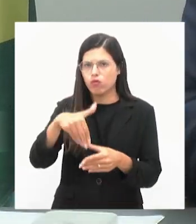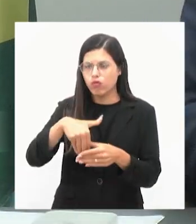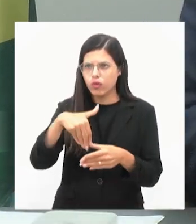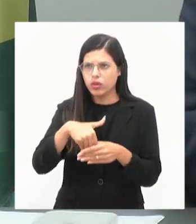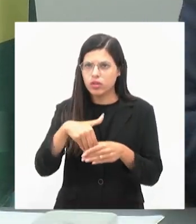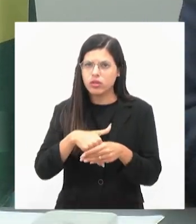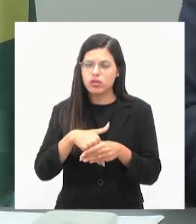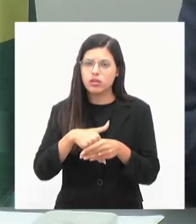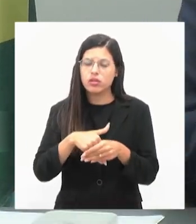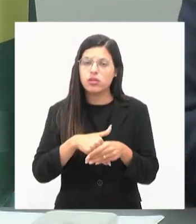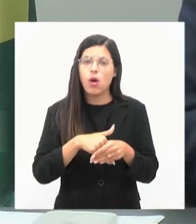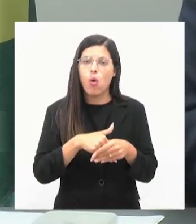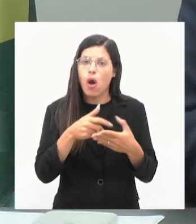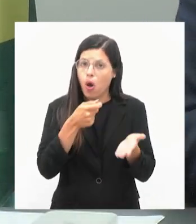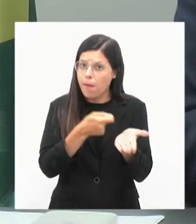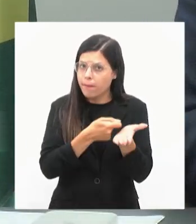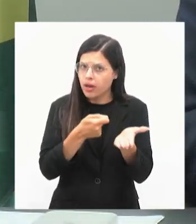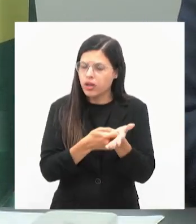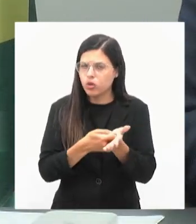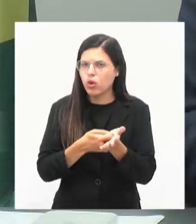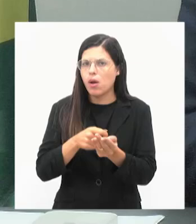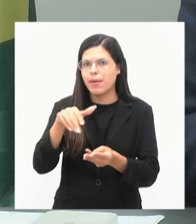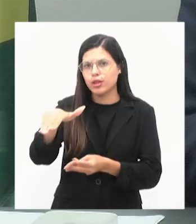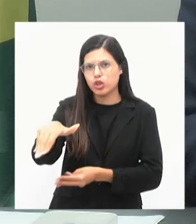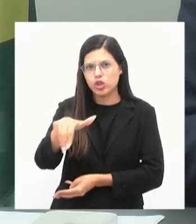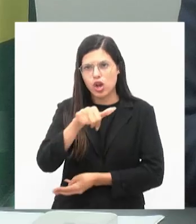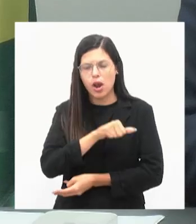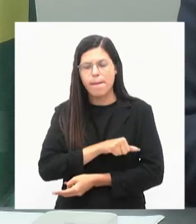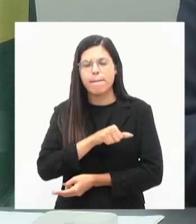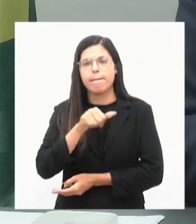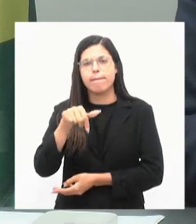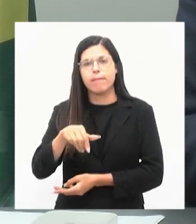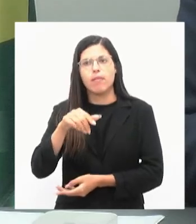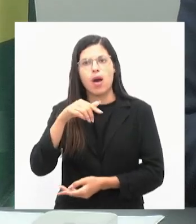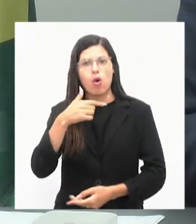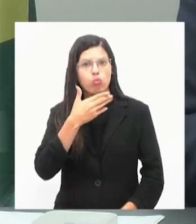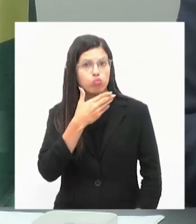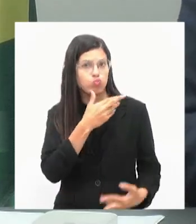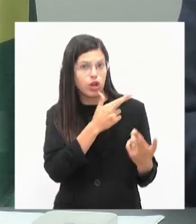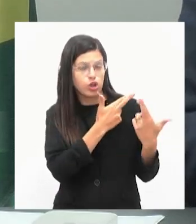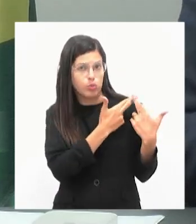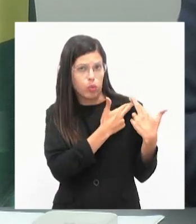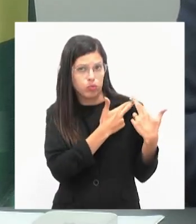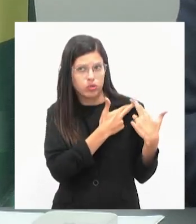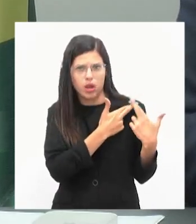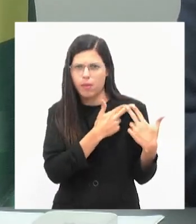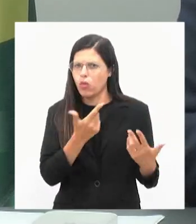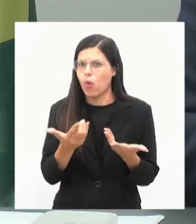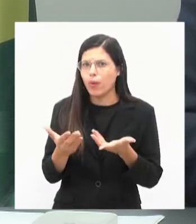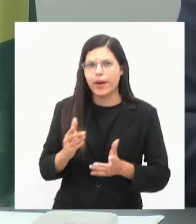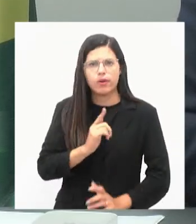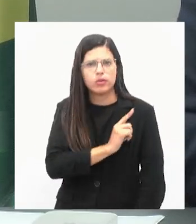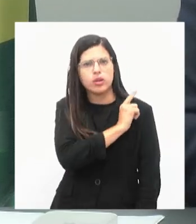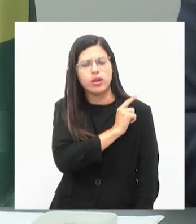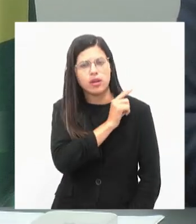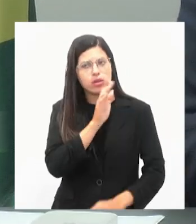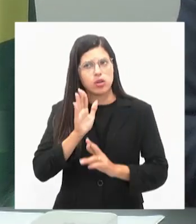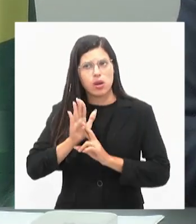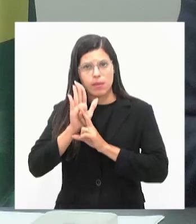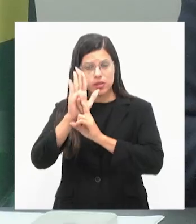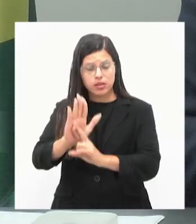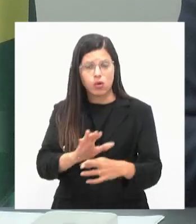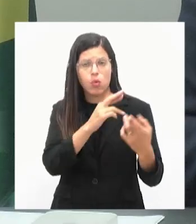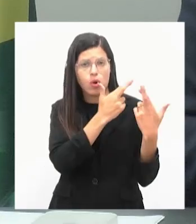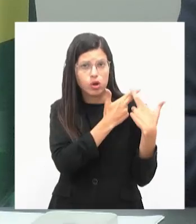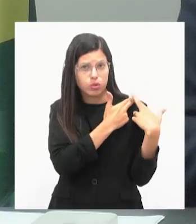a condução coercitiva do senhor Jorge Esteves, que é o dono, não quero mais gerente, representante, né? O dono